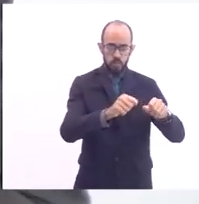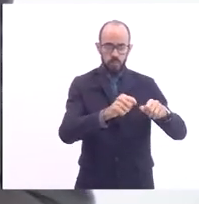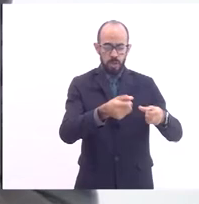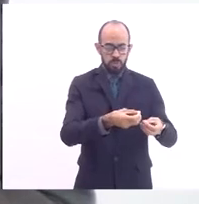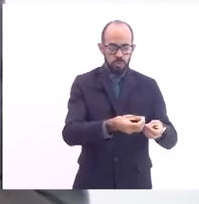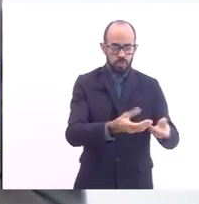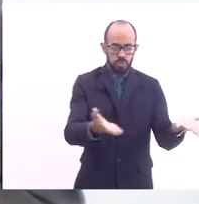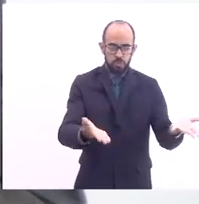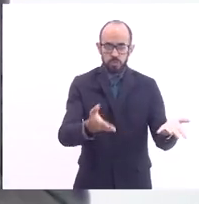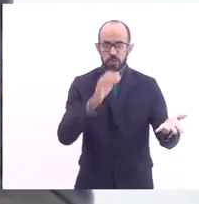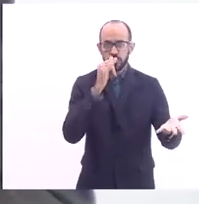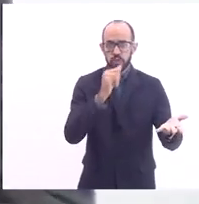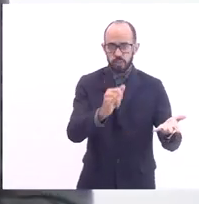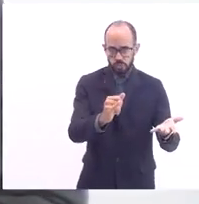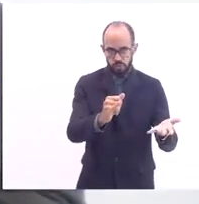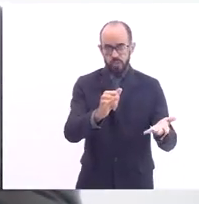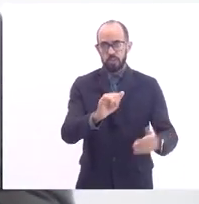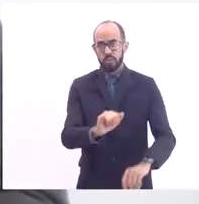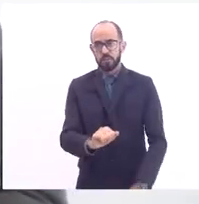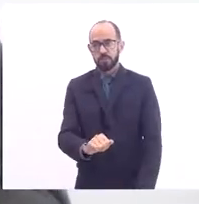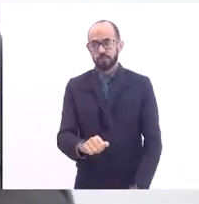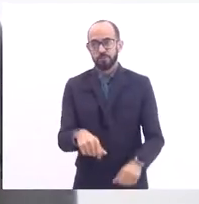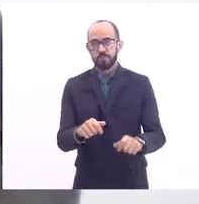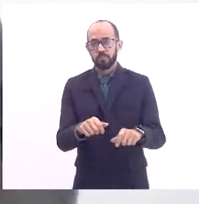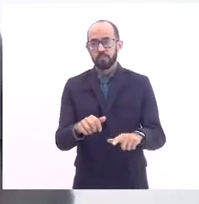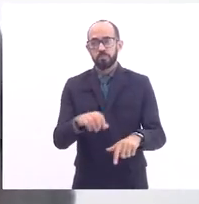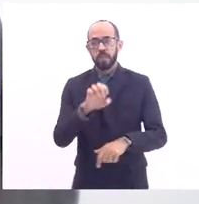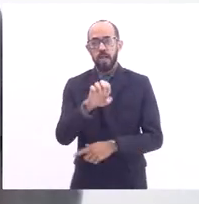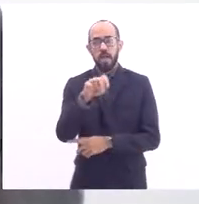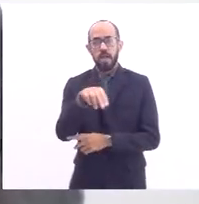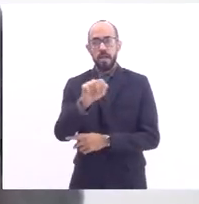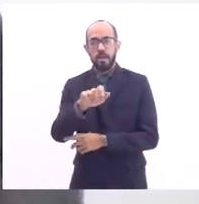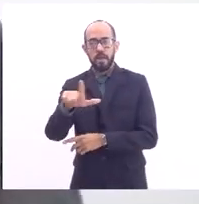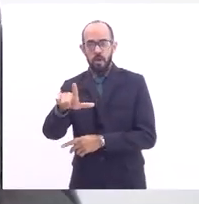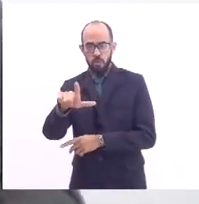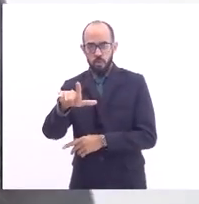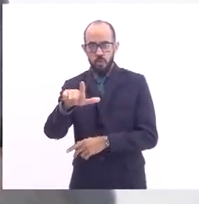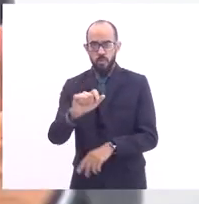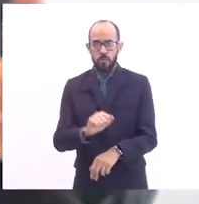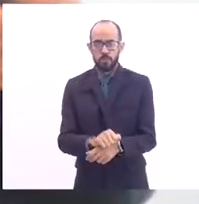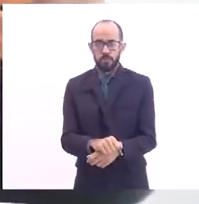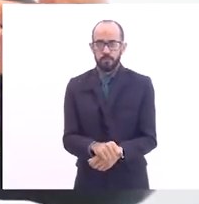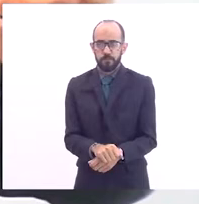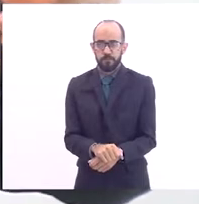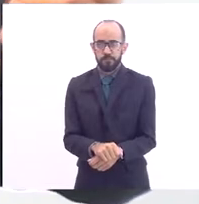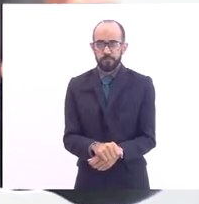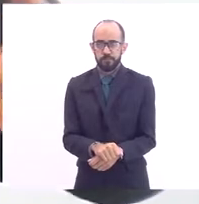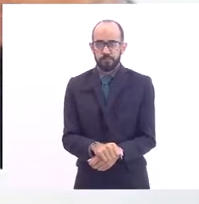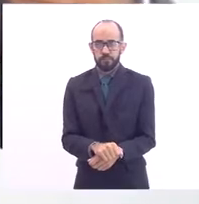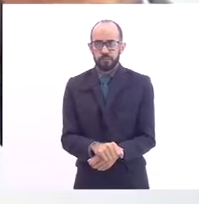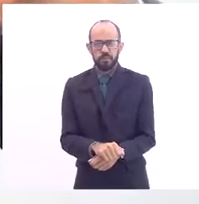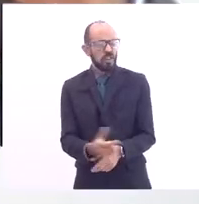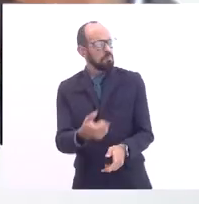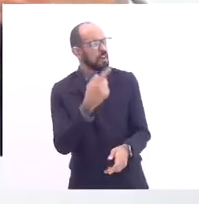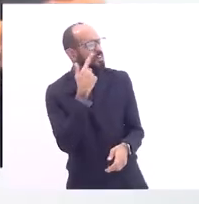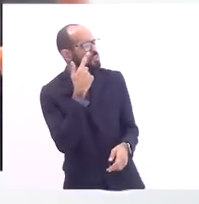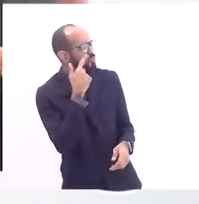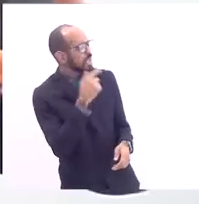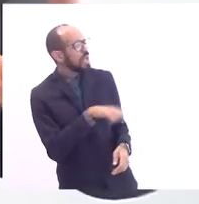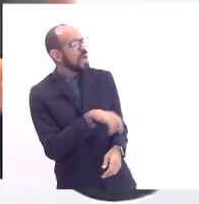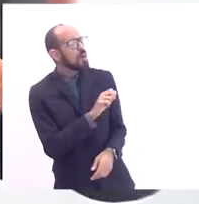distribuição de energia elétrica pela Enel. Aliás, quero consultar se fala Enel ou